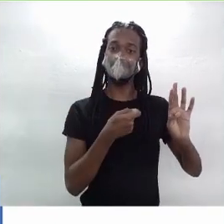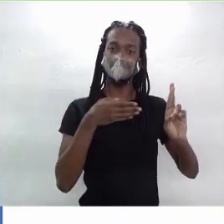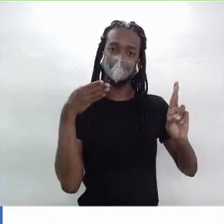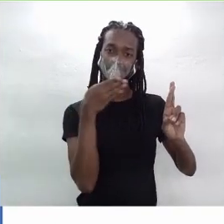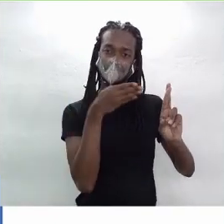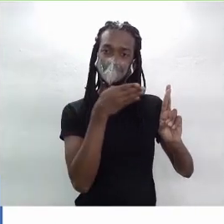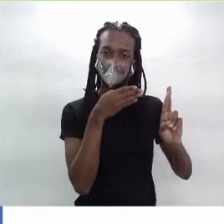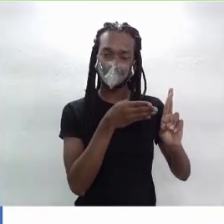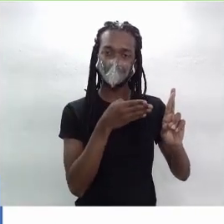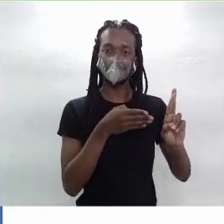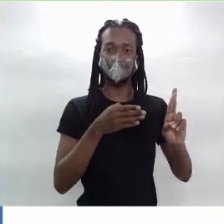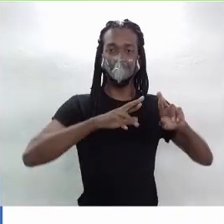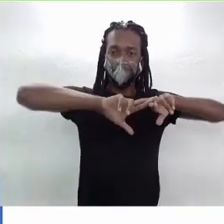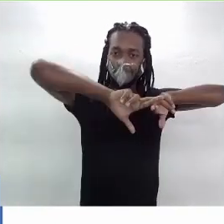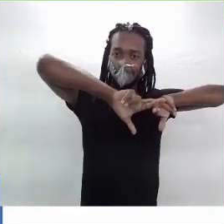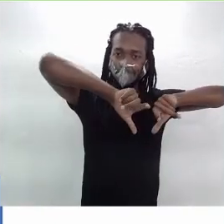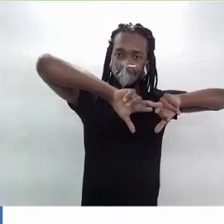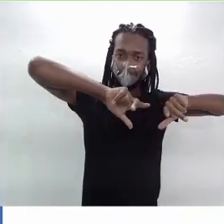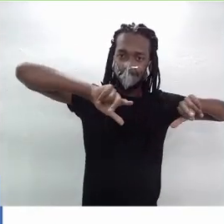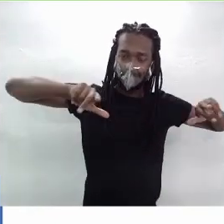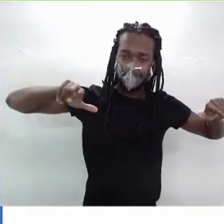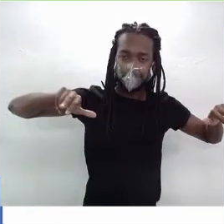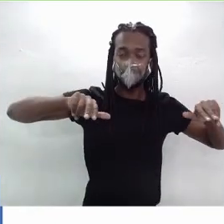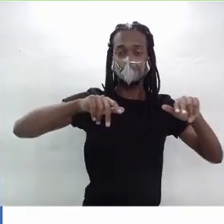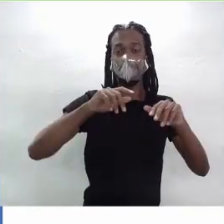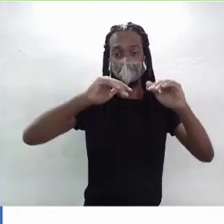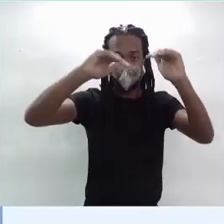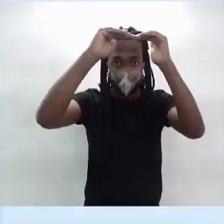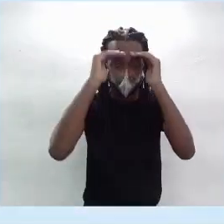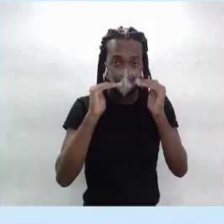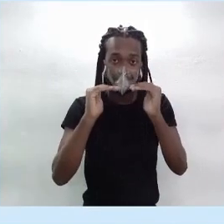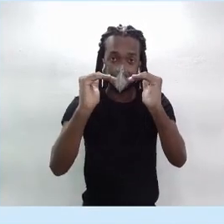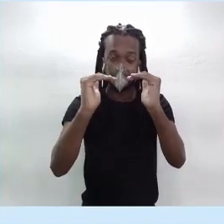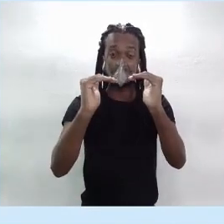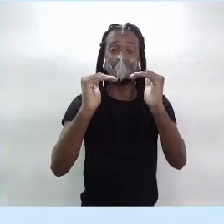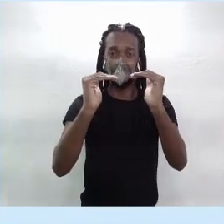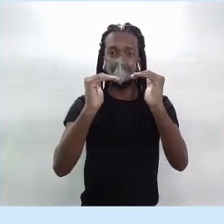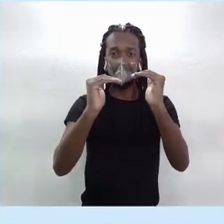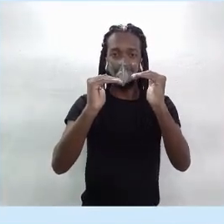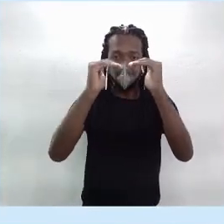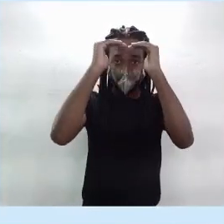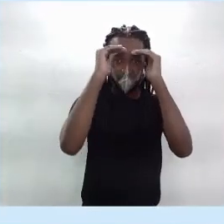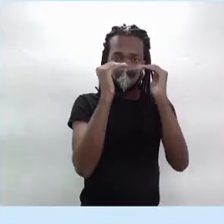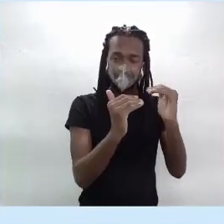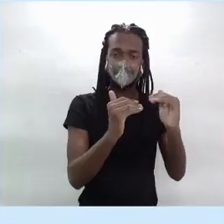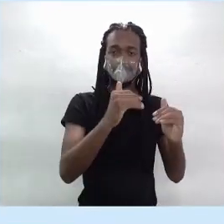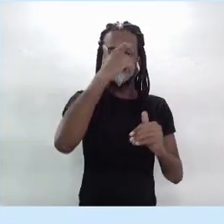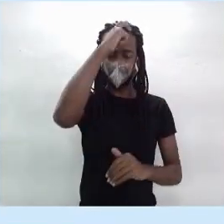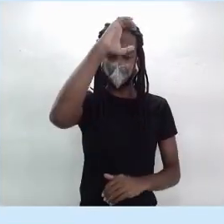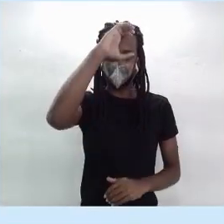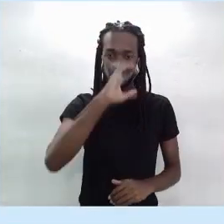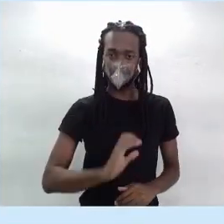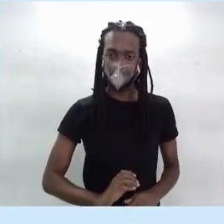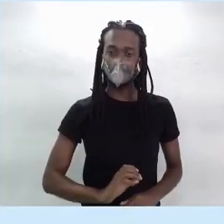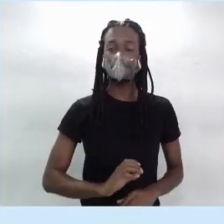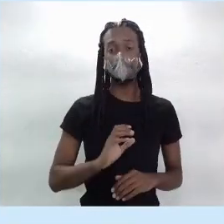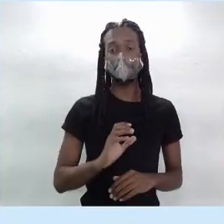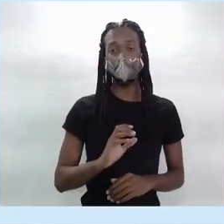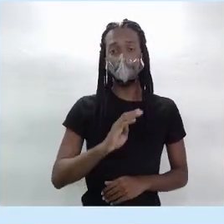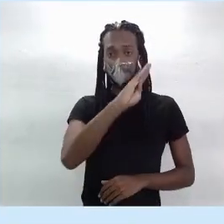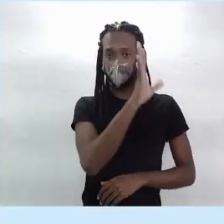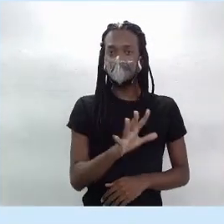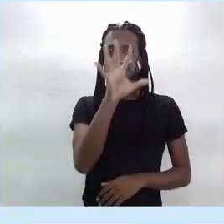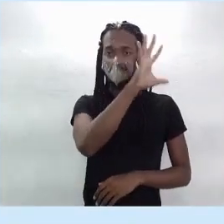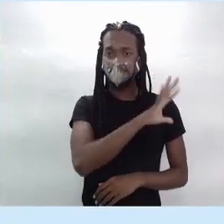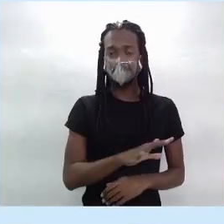representatividade, a pluralidade, o respeito, certo? Respeito ao cidadão. Então, tem tudo